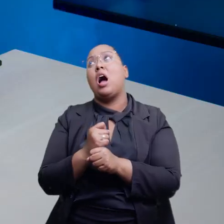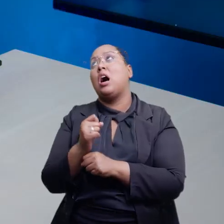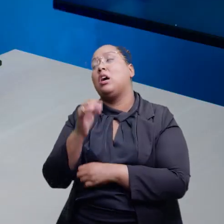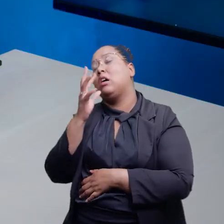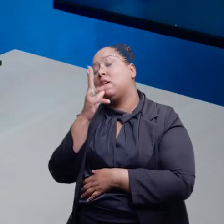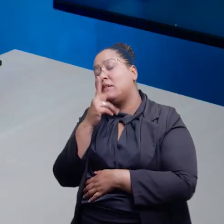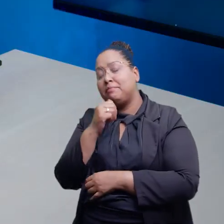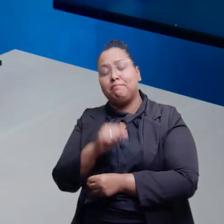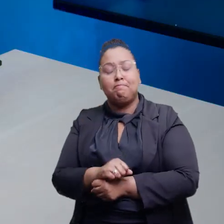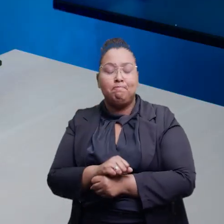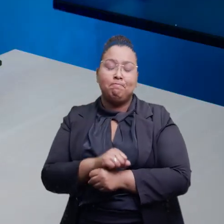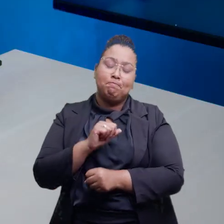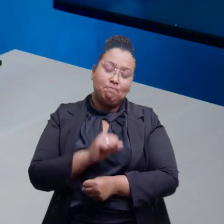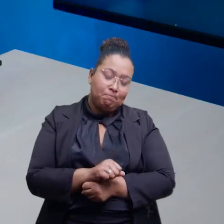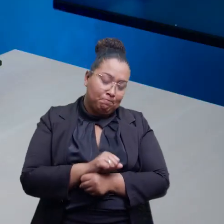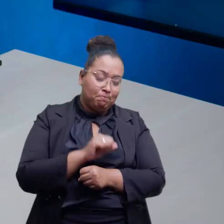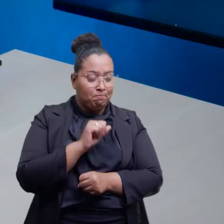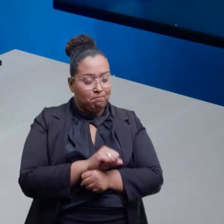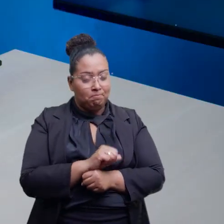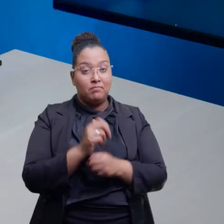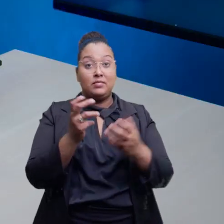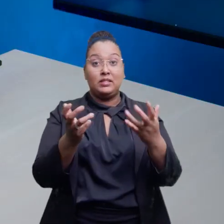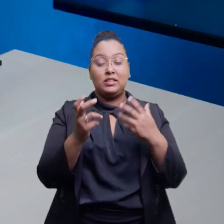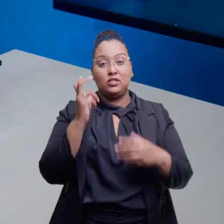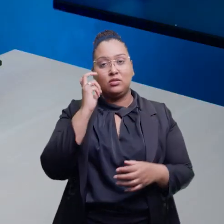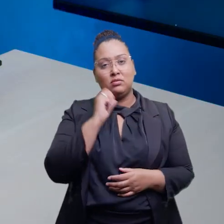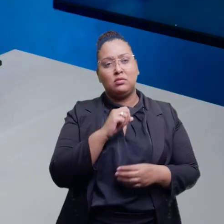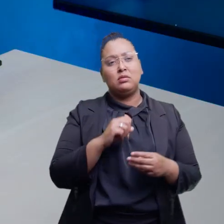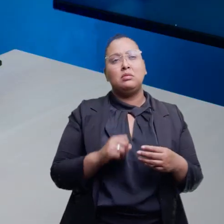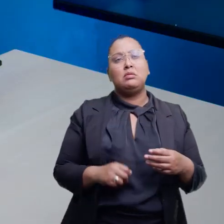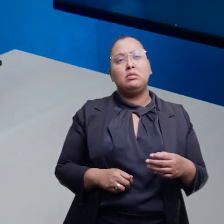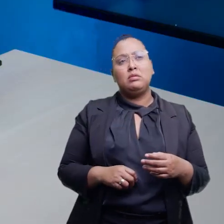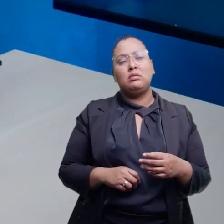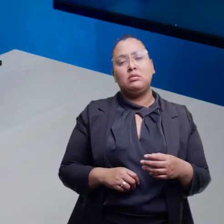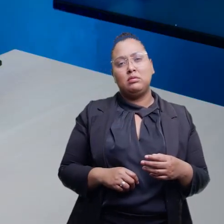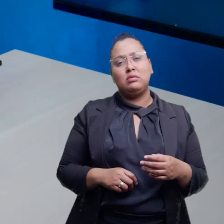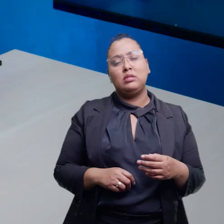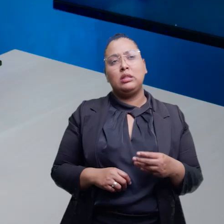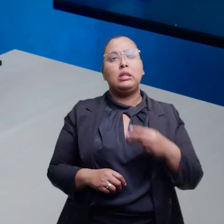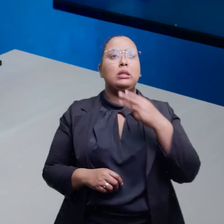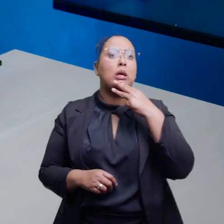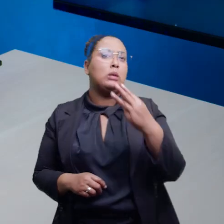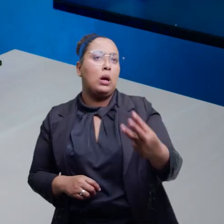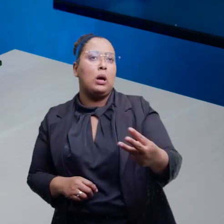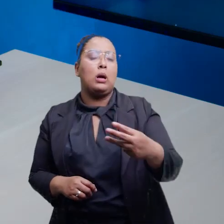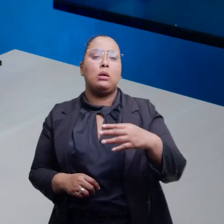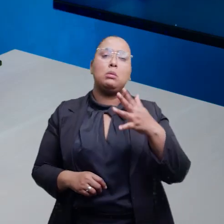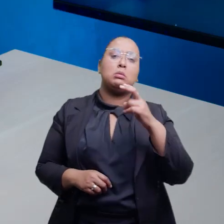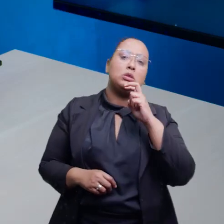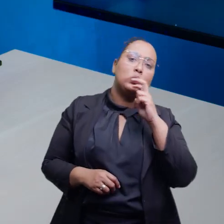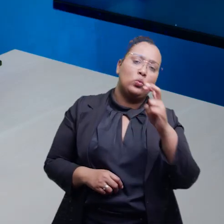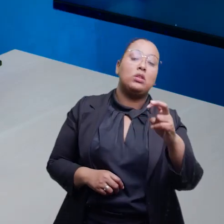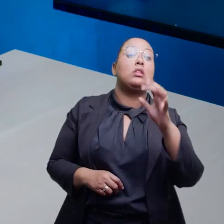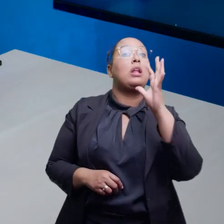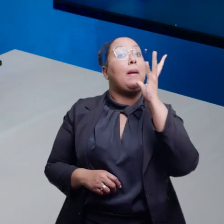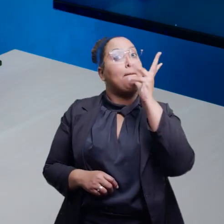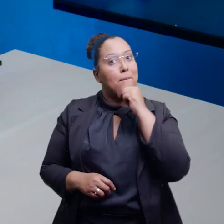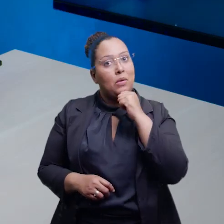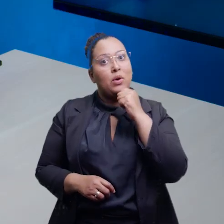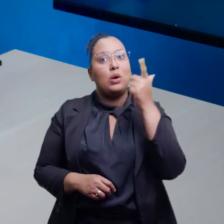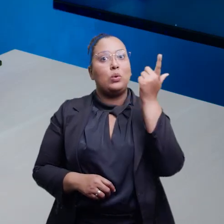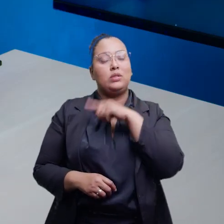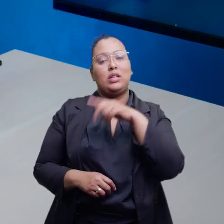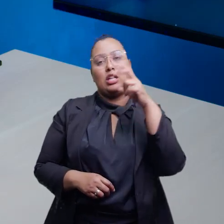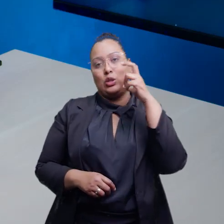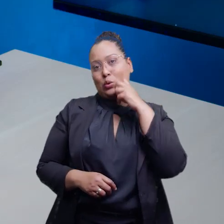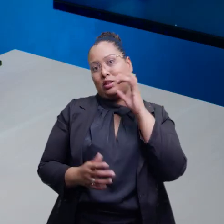anos à espera, né, na fila de adoção, hoje de 3 a 5 anos, mais ou menos, uma fila de adoção